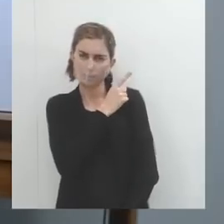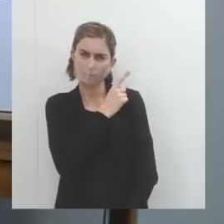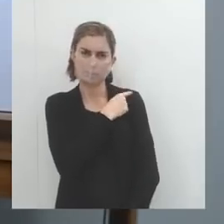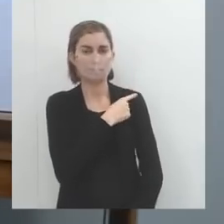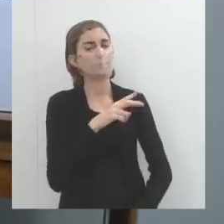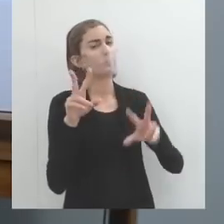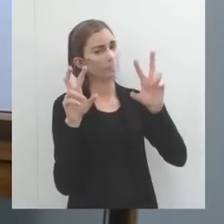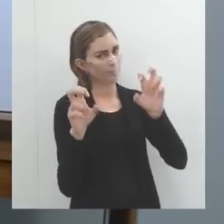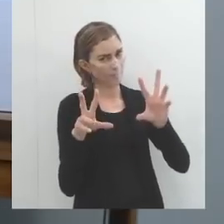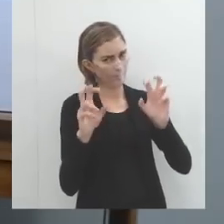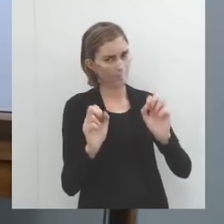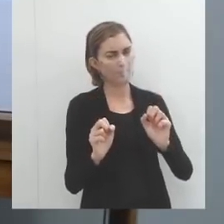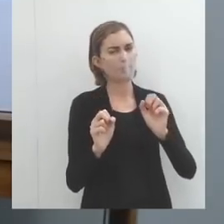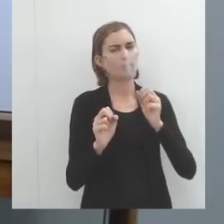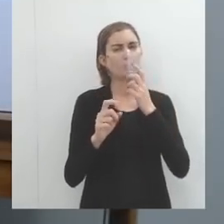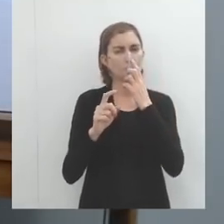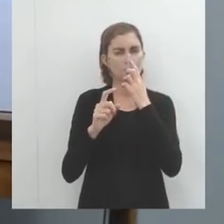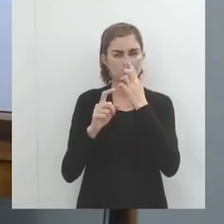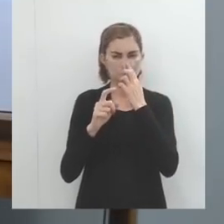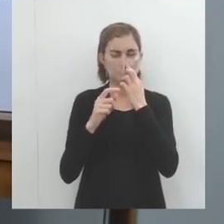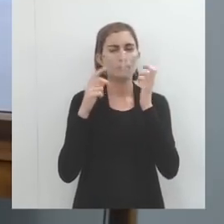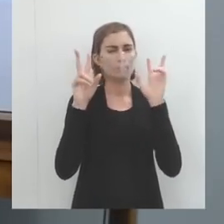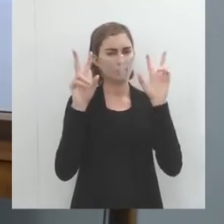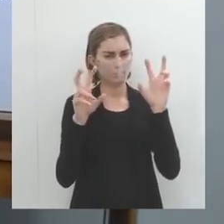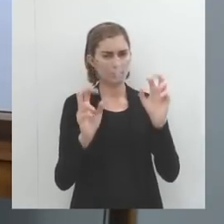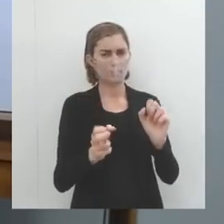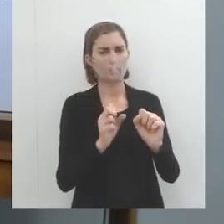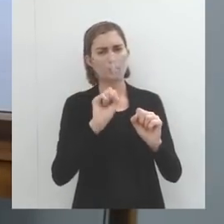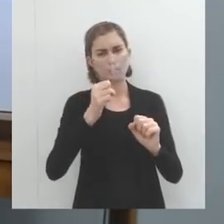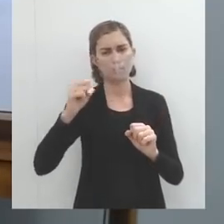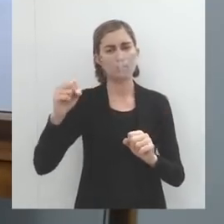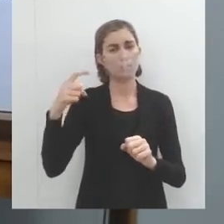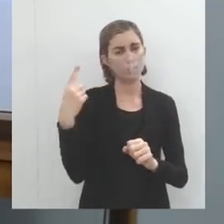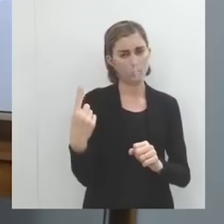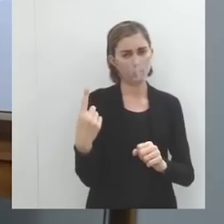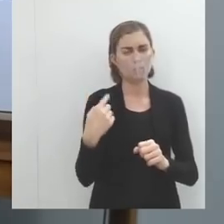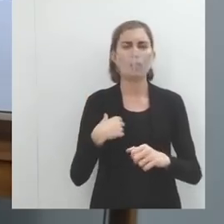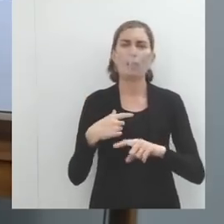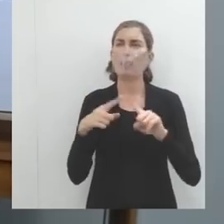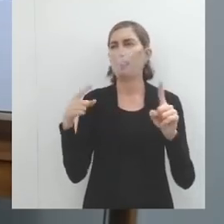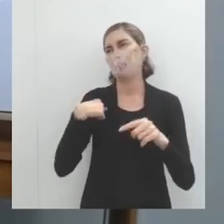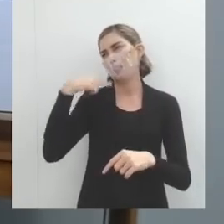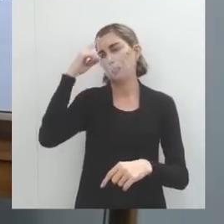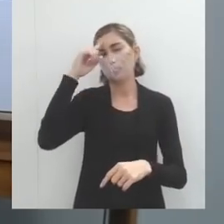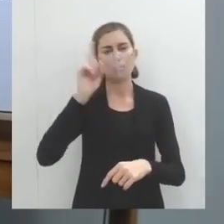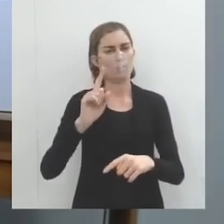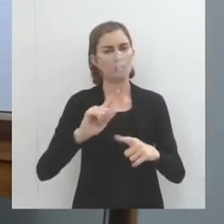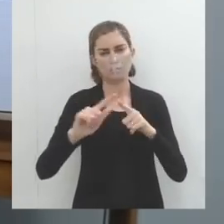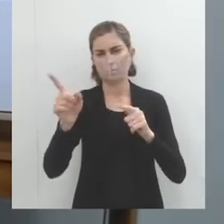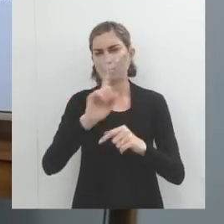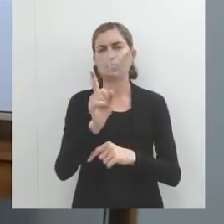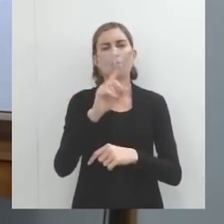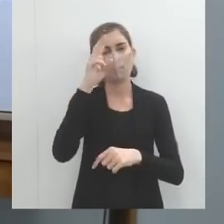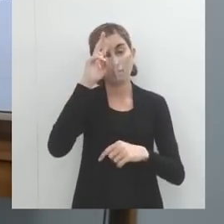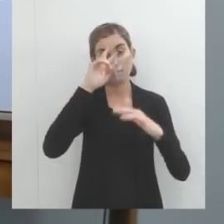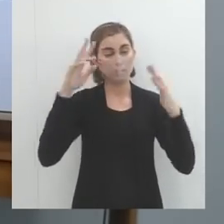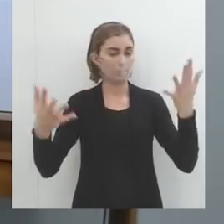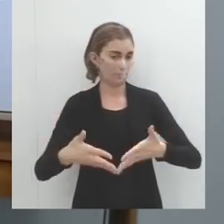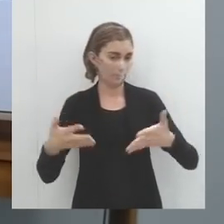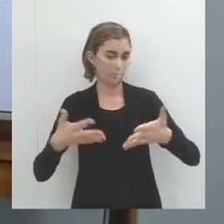A espermatogênese é assunto lá do primeiro ano do seriado 1. Mas, André, mas eu não lembro. Não tem problema, tu vai lembrar